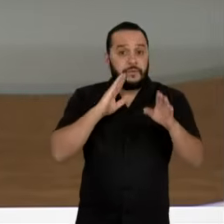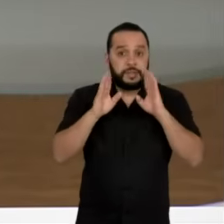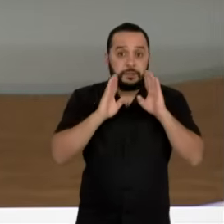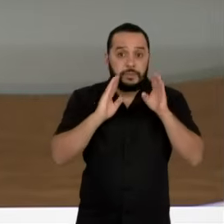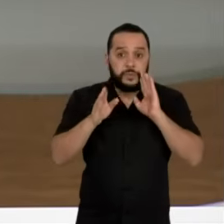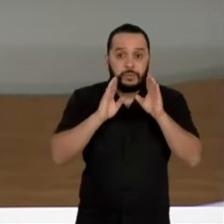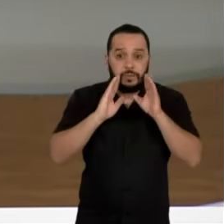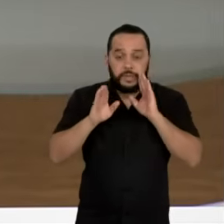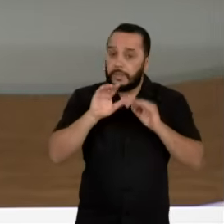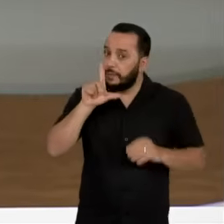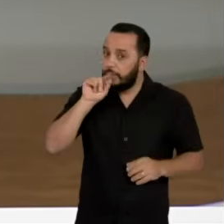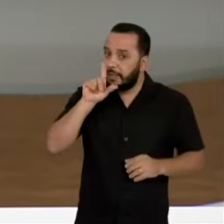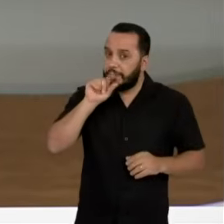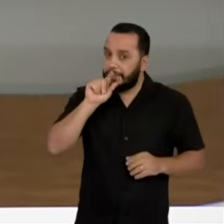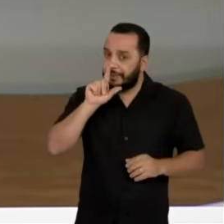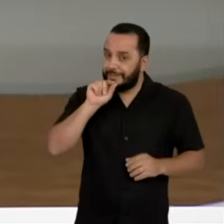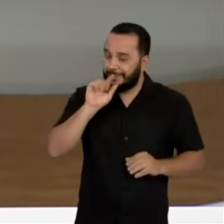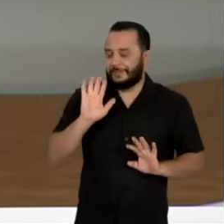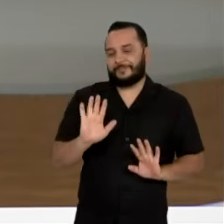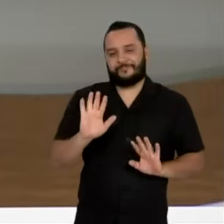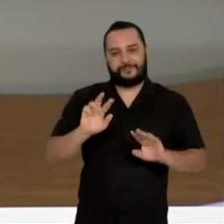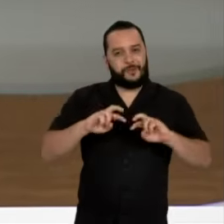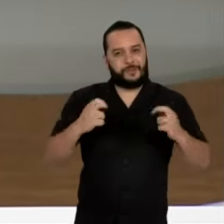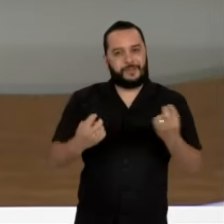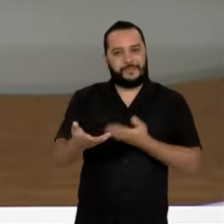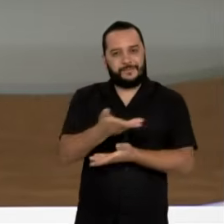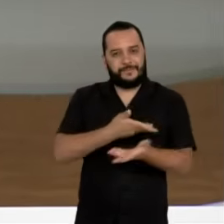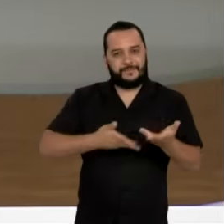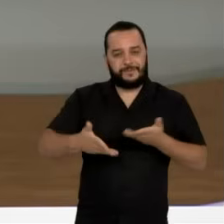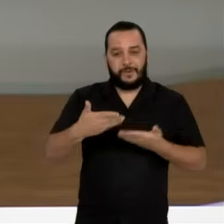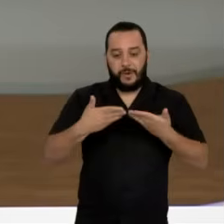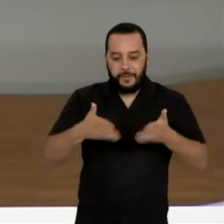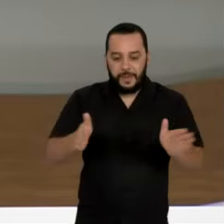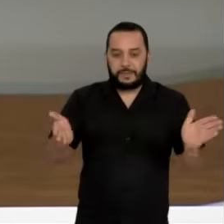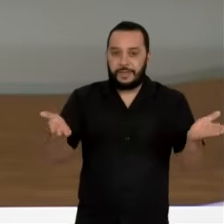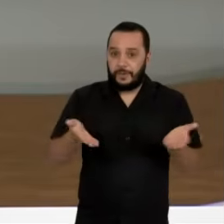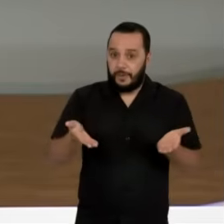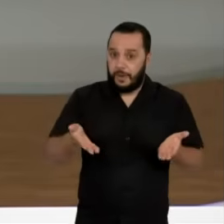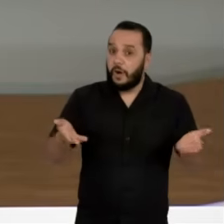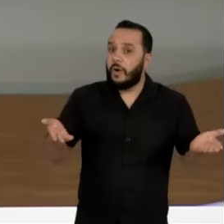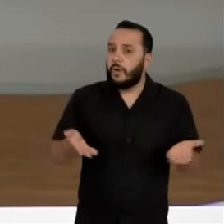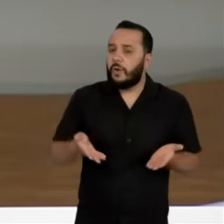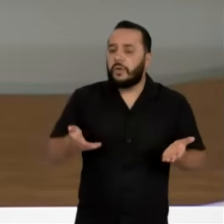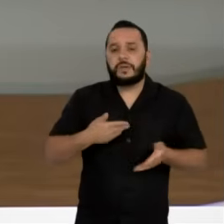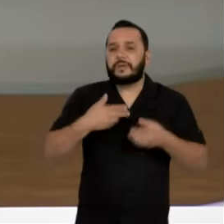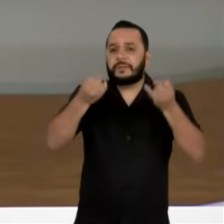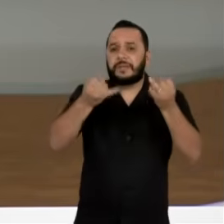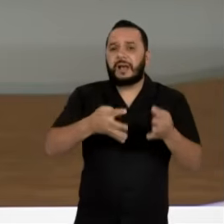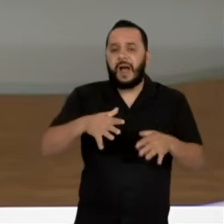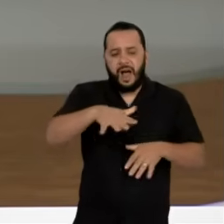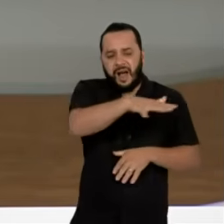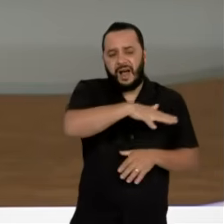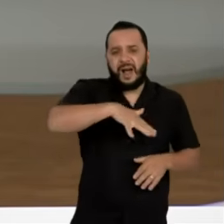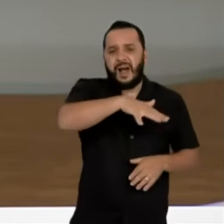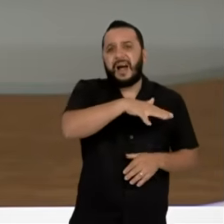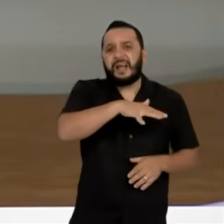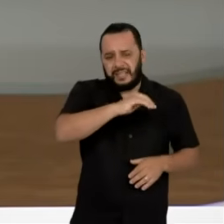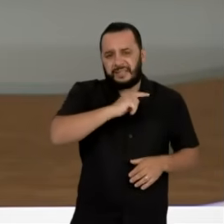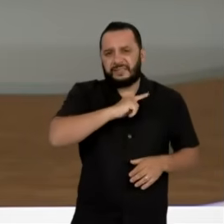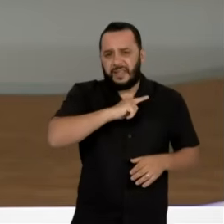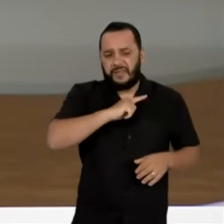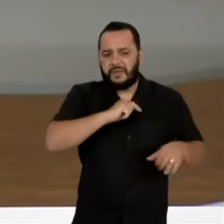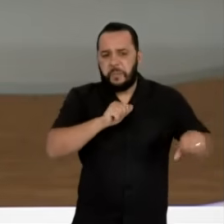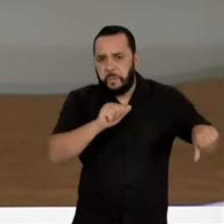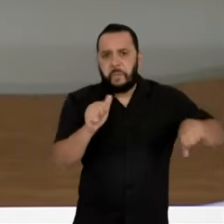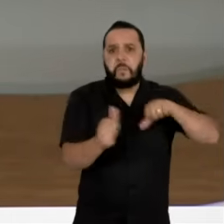Twitter, o Roda Viva começa agora. O programa de hoje explora as nuances do caso que marcou uma mudança